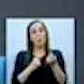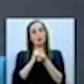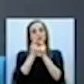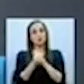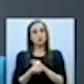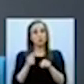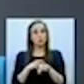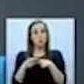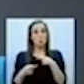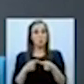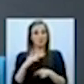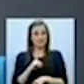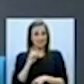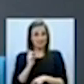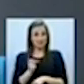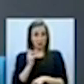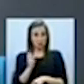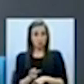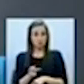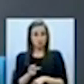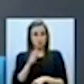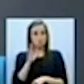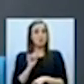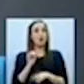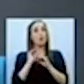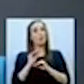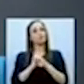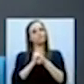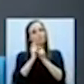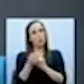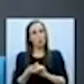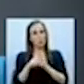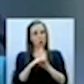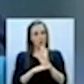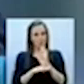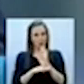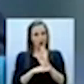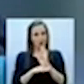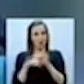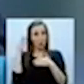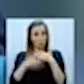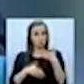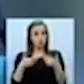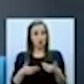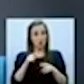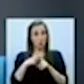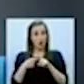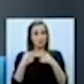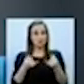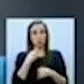período de 6 anos, é porque o Ministério da Educação resolveu alterar os programas. O que tem acontecido. E vai agora voltar a acontecer, pelos vistos, no próximo ano.